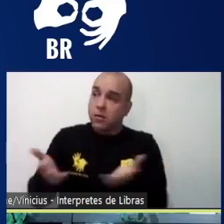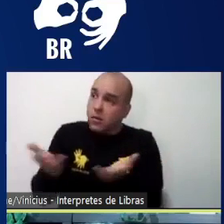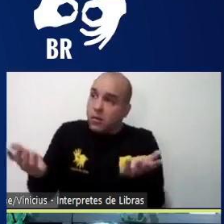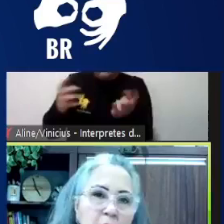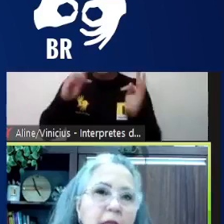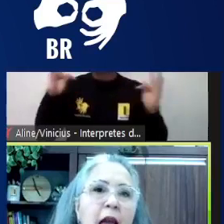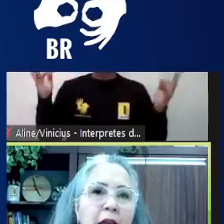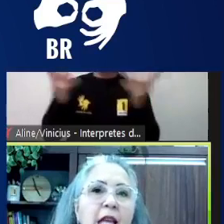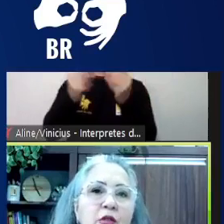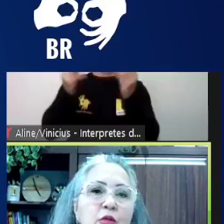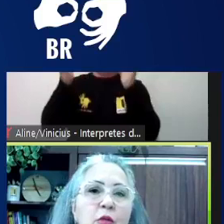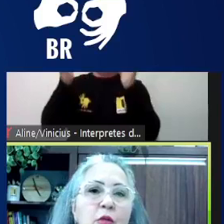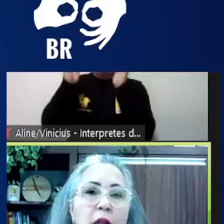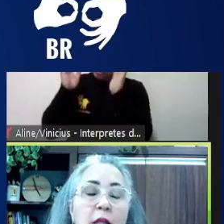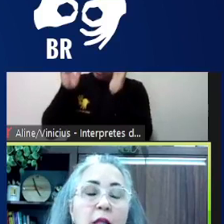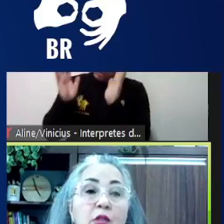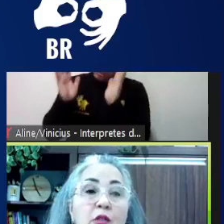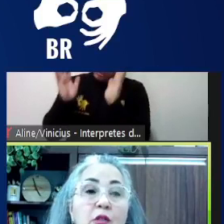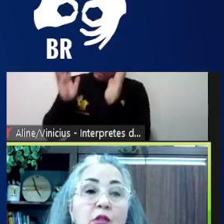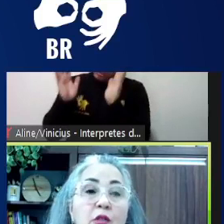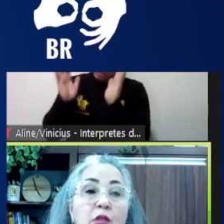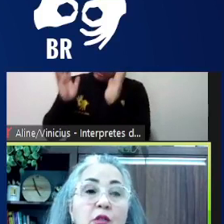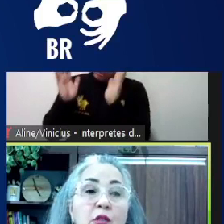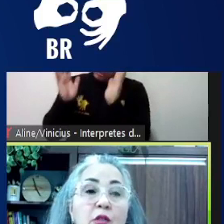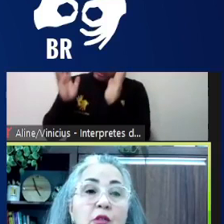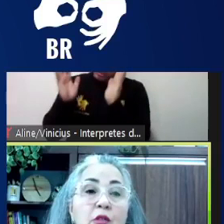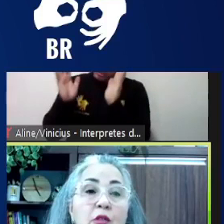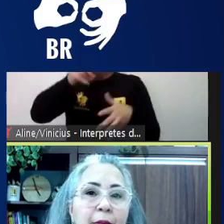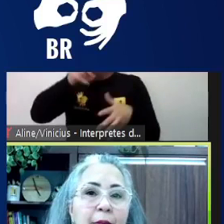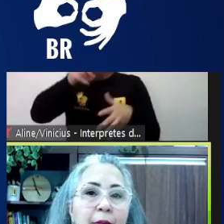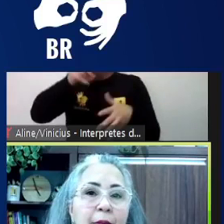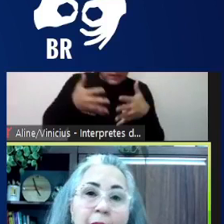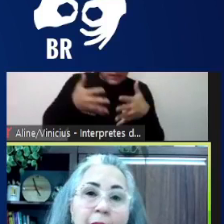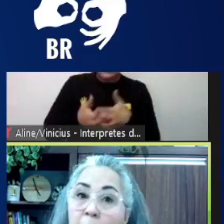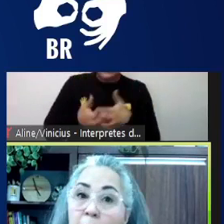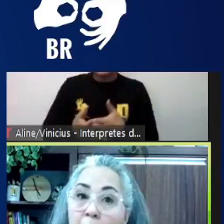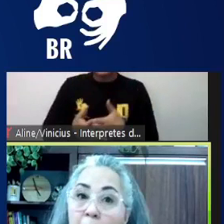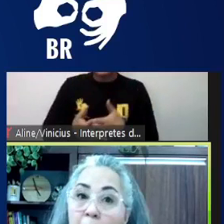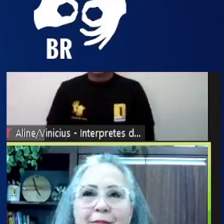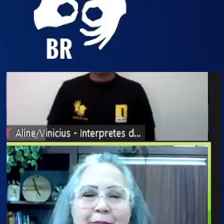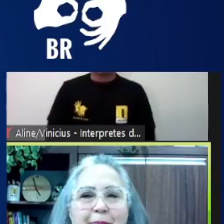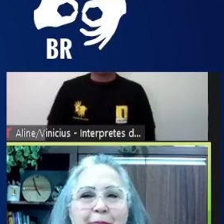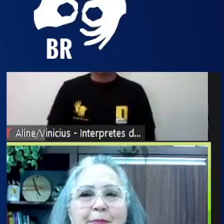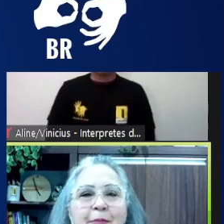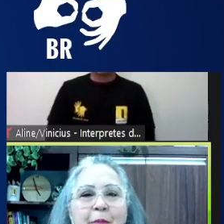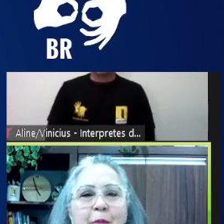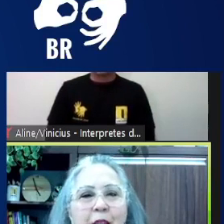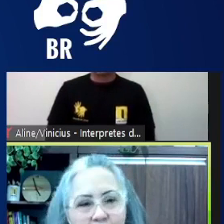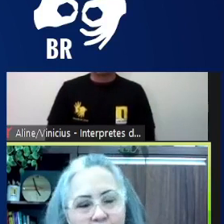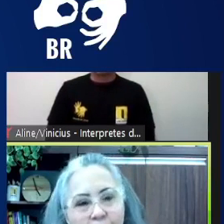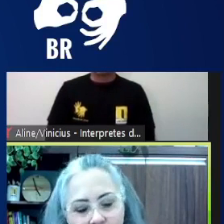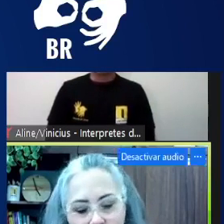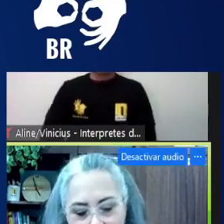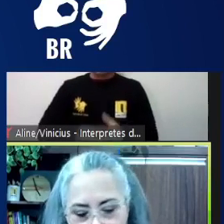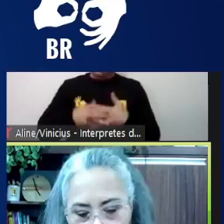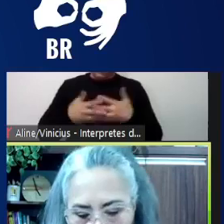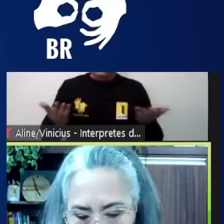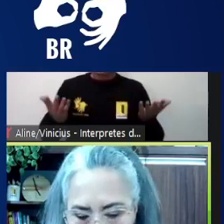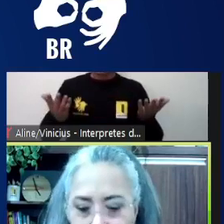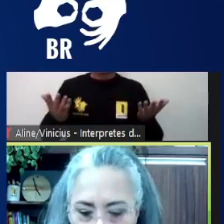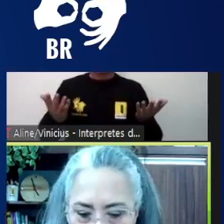Não tem a menor ideia da sua complexidade, né? Quem nunca? Por isso, eu acho